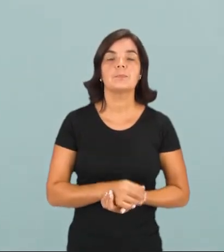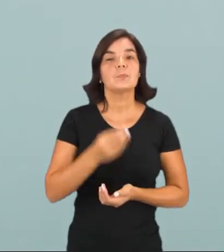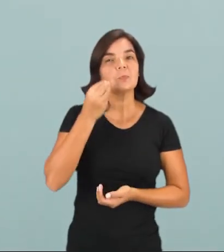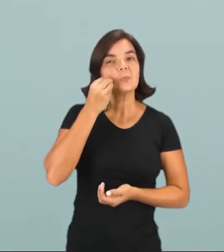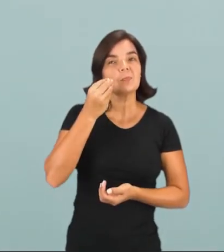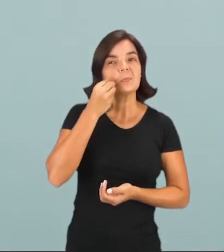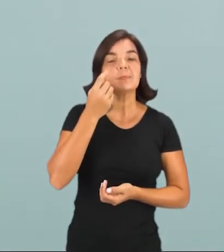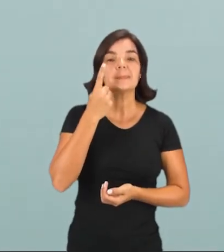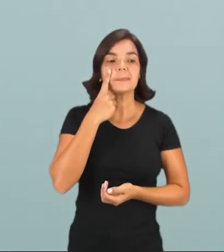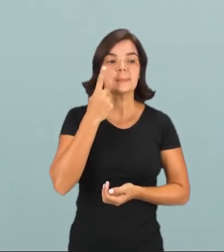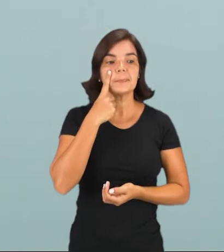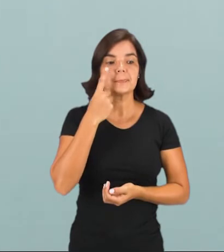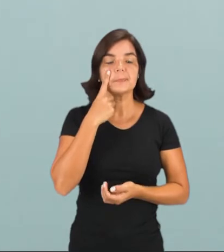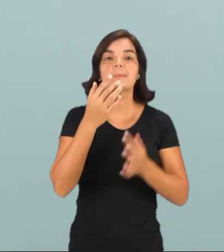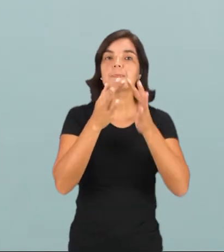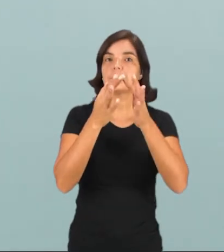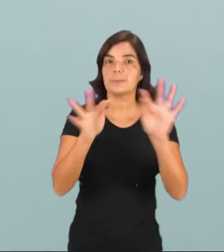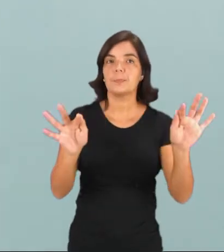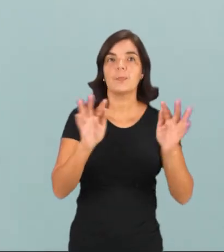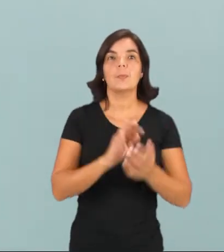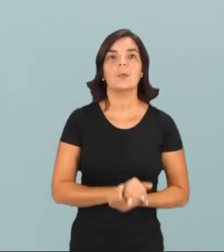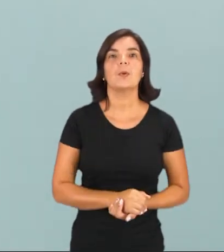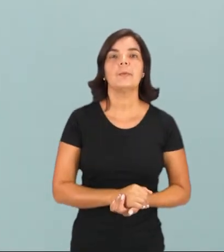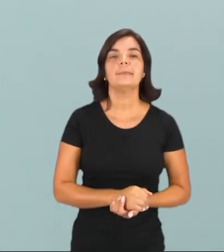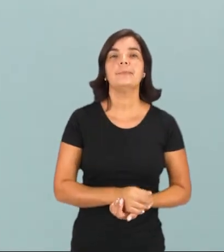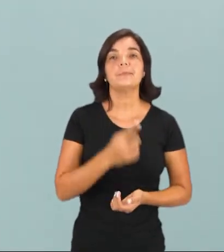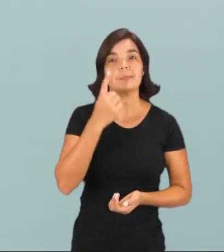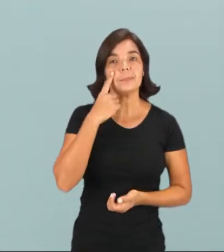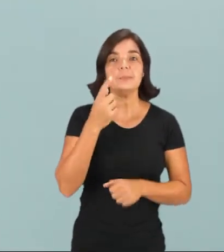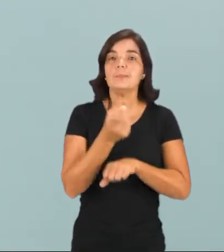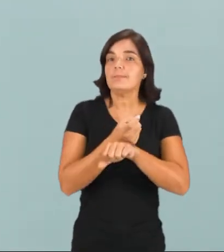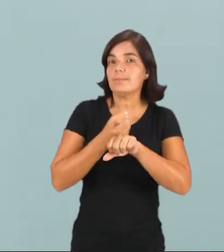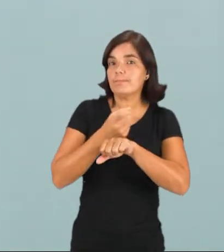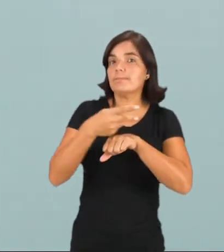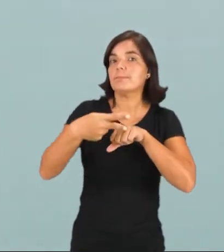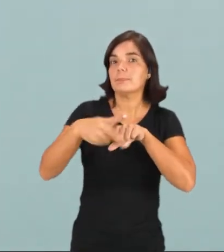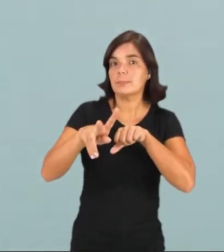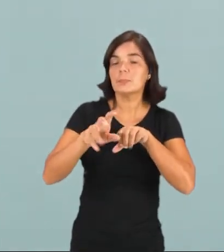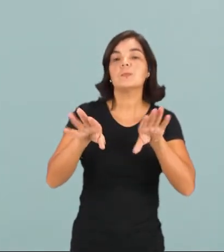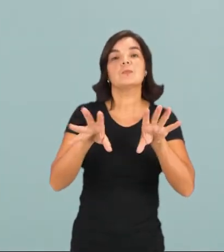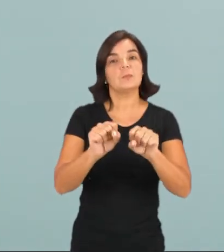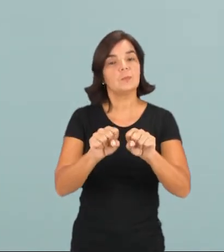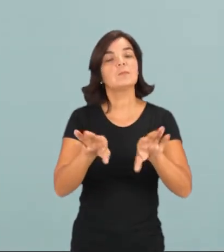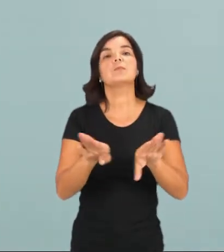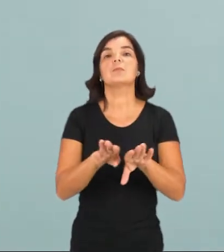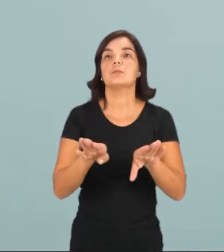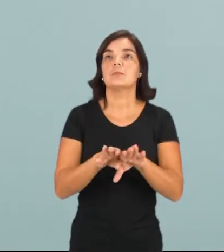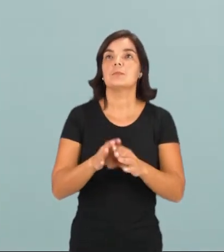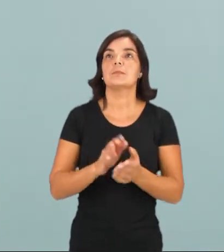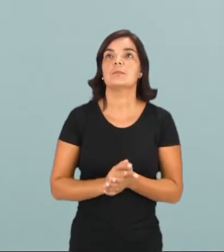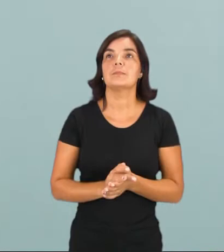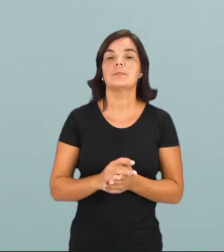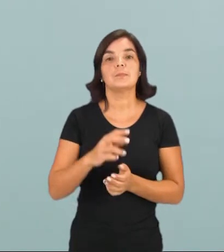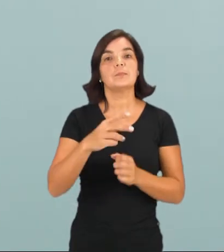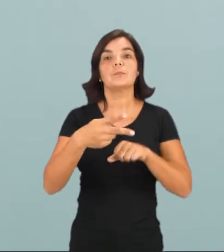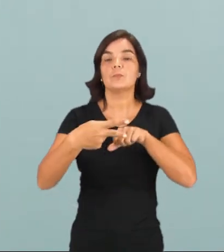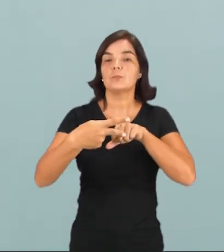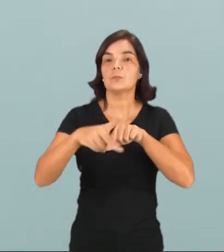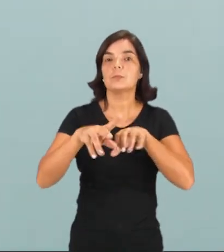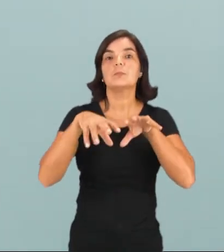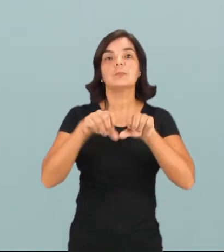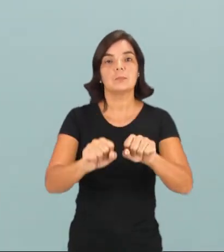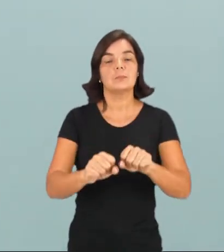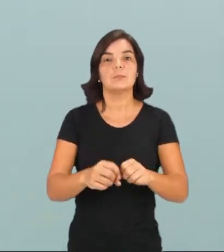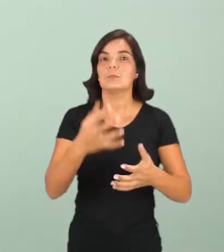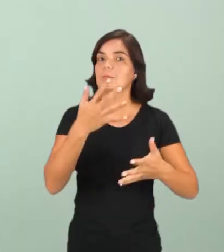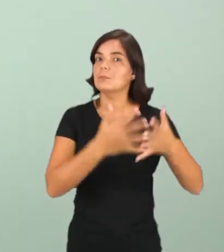tentar identificar aqui em uma frase onde que eu tenho um adjetivo possessivo e onde que eu tenho um pronome possessivo.